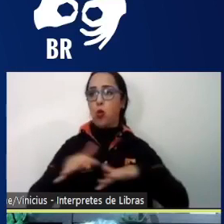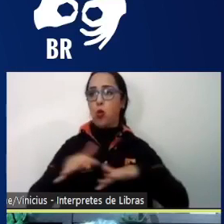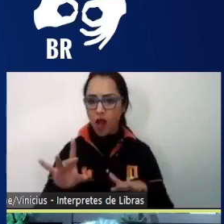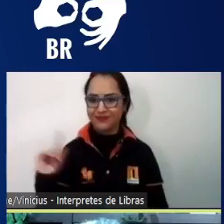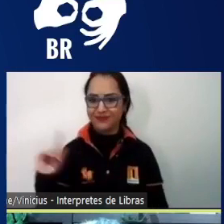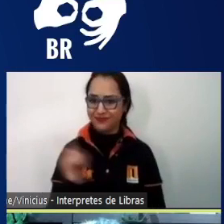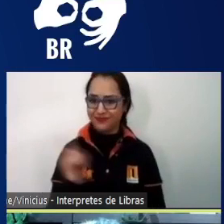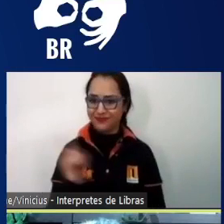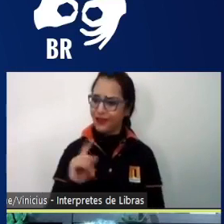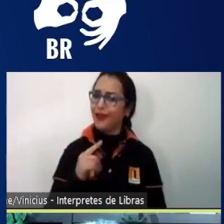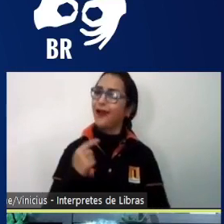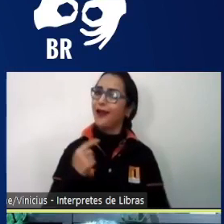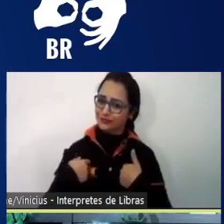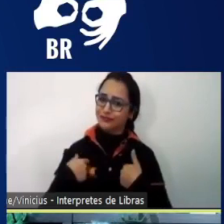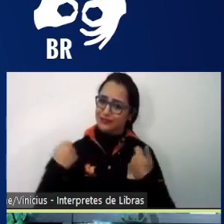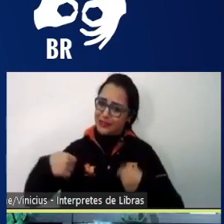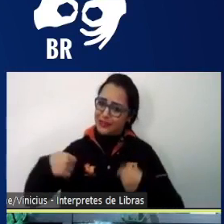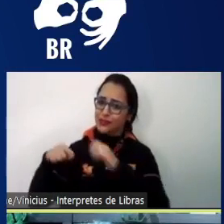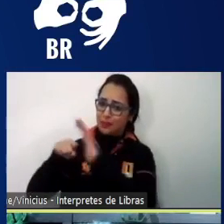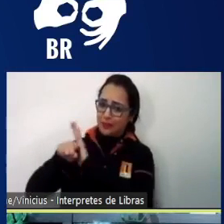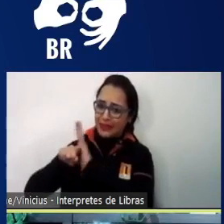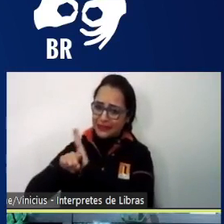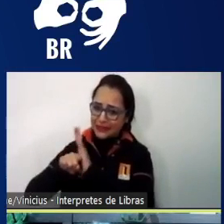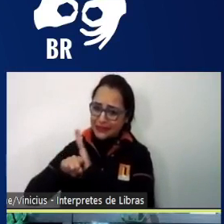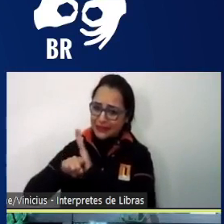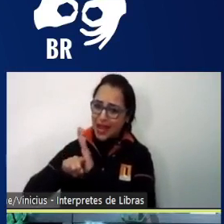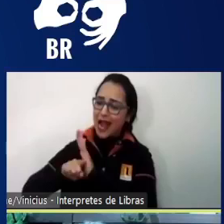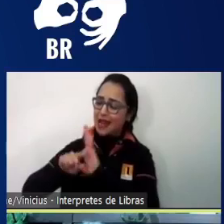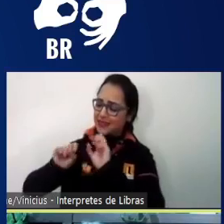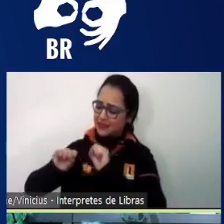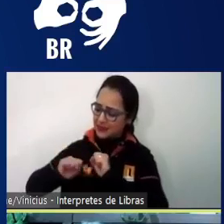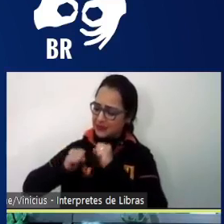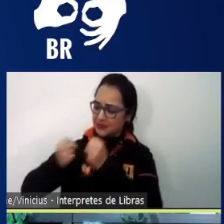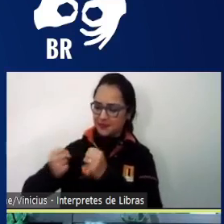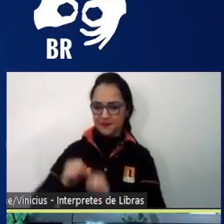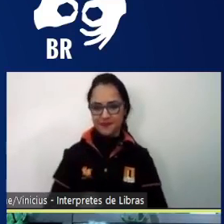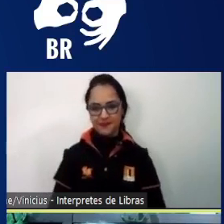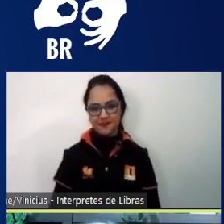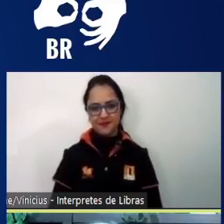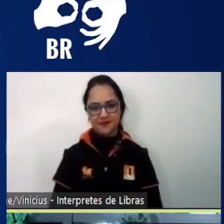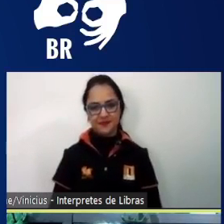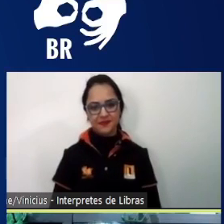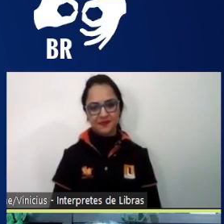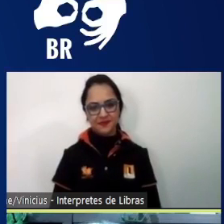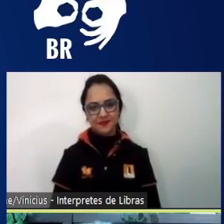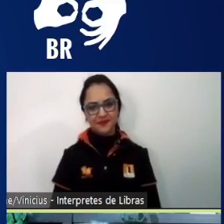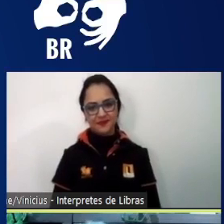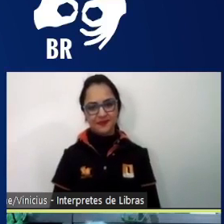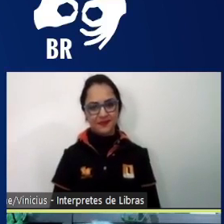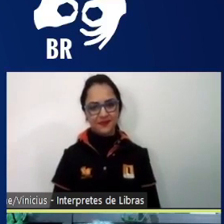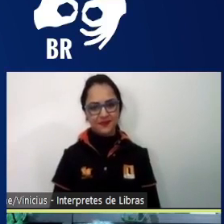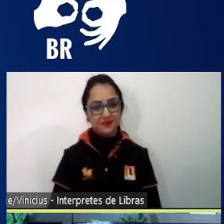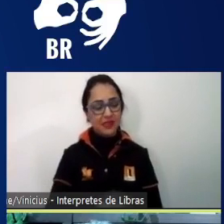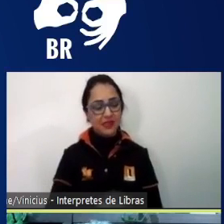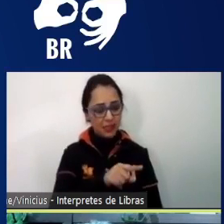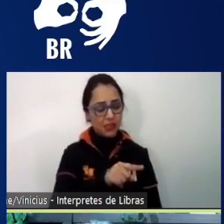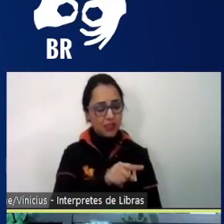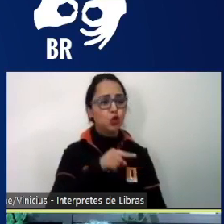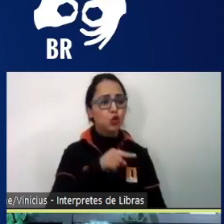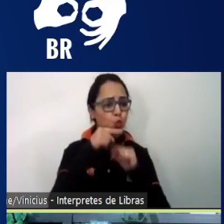dedicar, pesquisar, se aprofundar. Então, essas dúvidas sobre como lidar com a